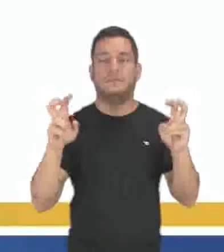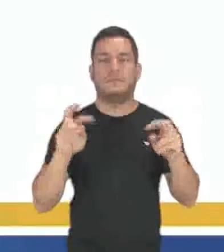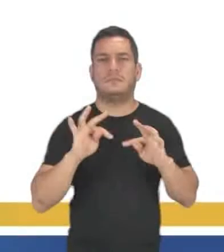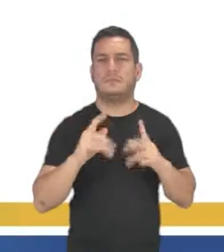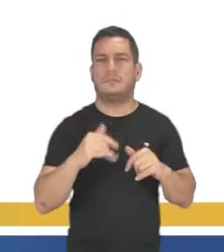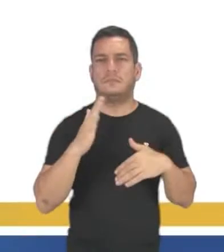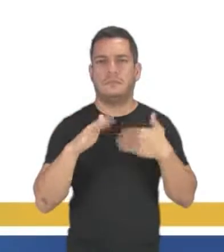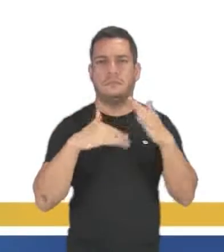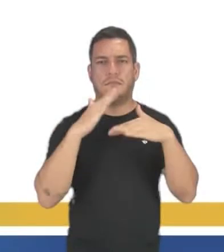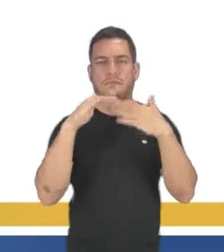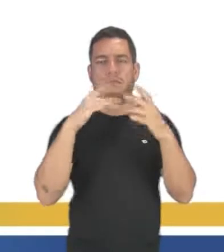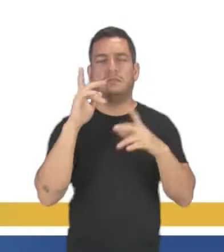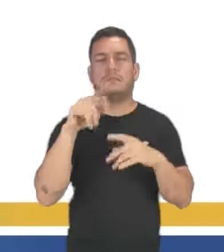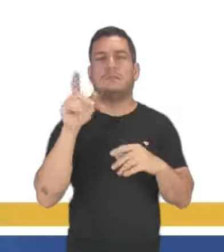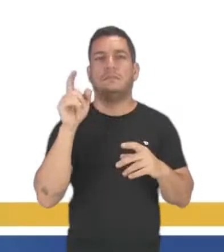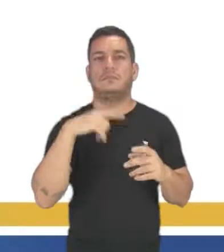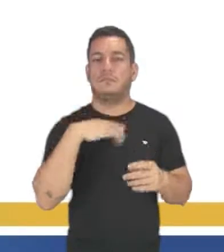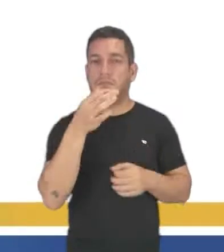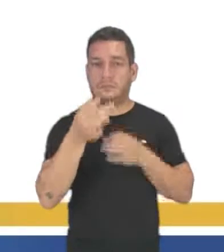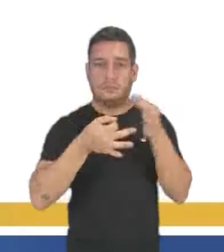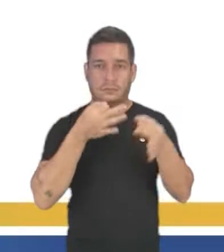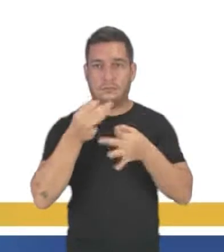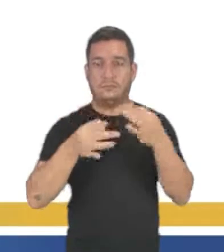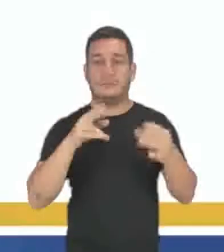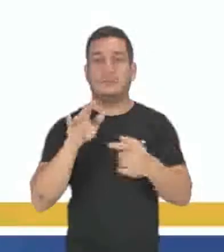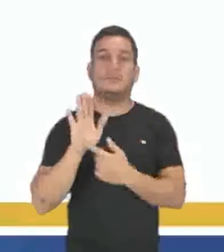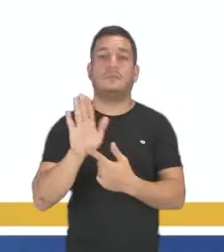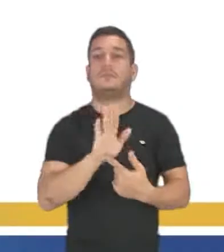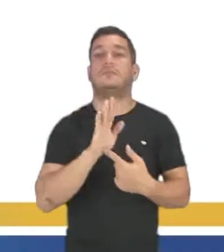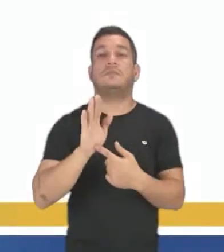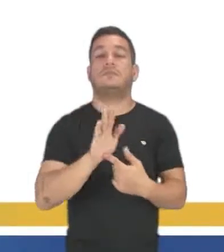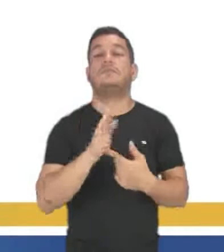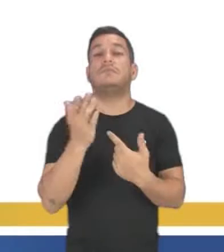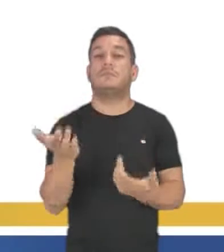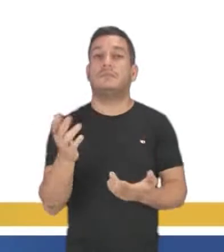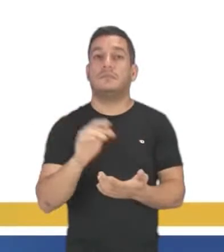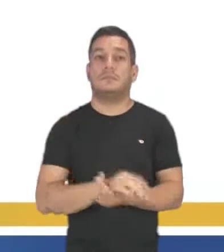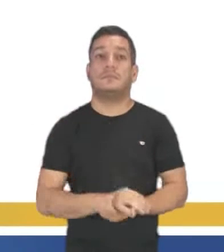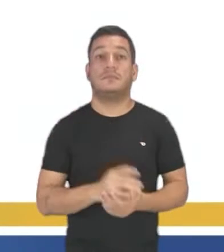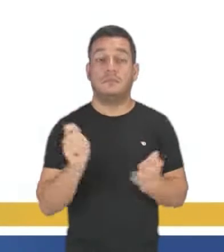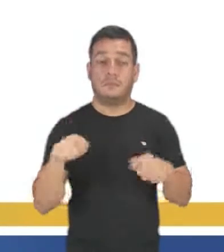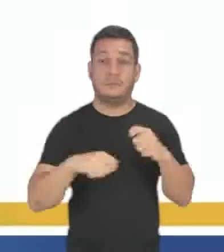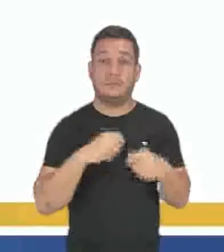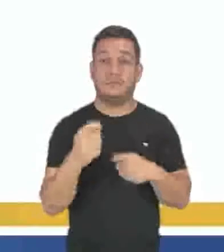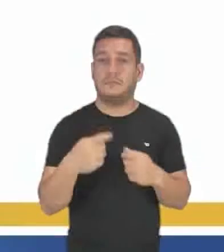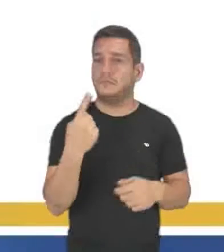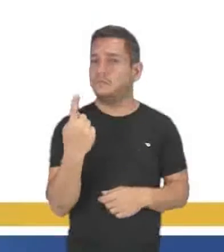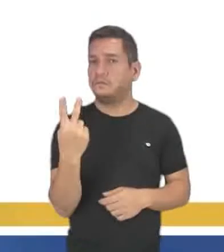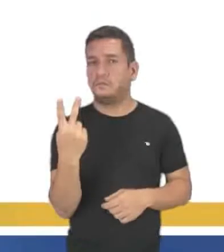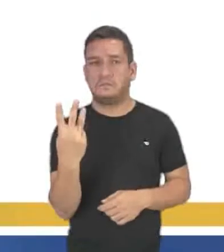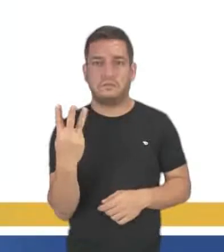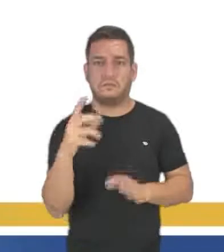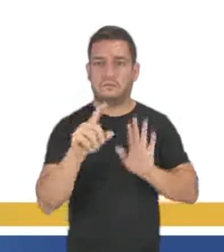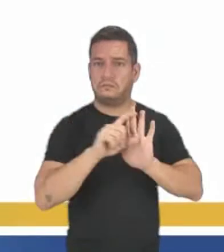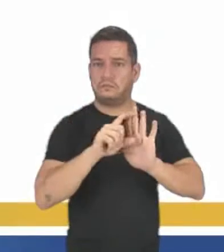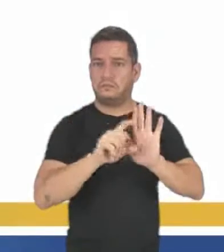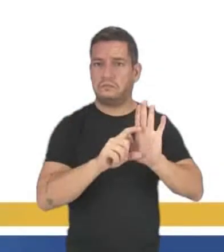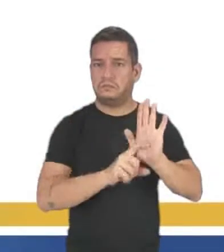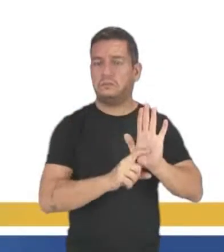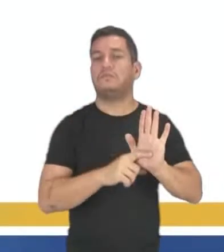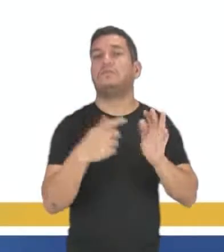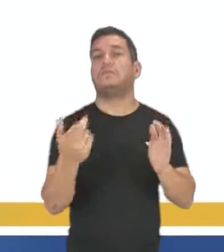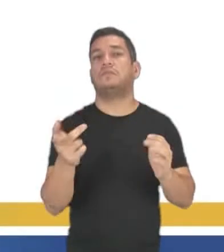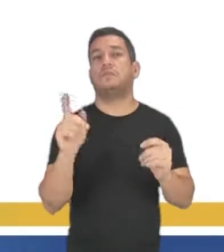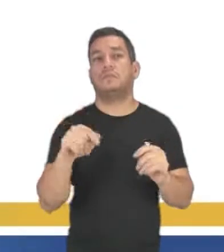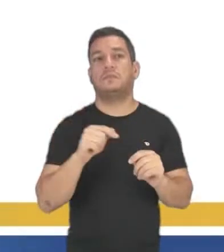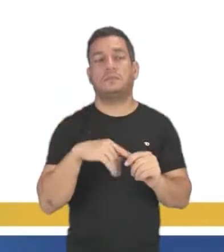Toda a desenvoltura dos argumentos vão estar apresentados nesse desenvolvimento, que pode ser de 1, 2, 3 parágrafos, a